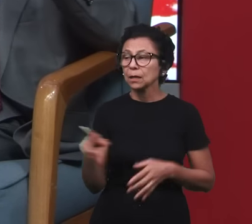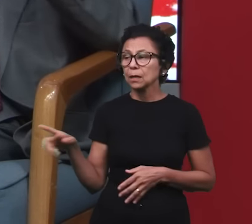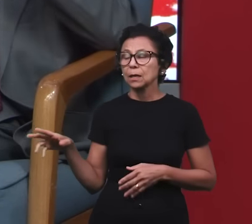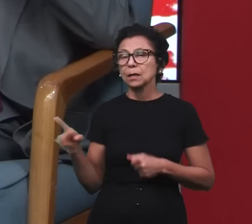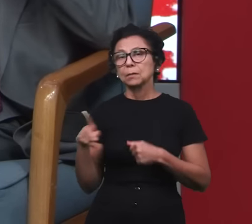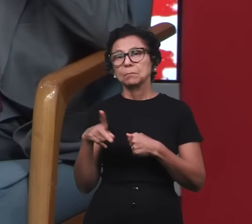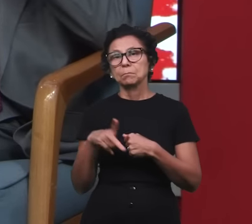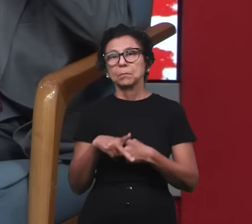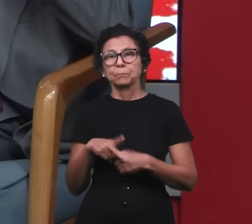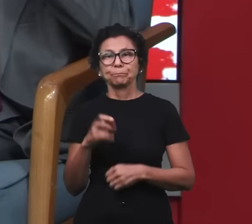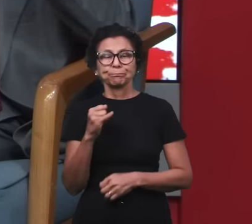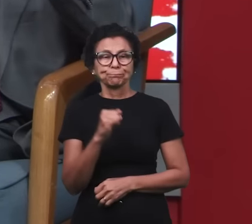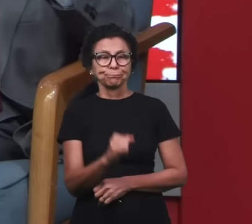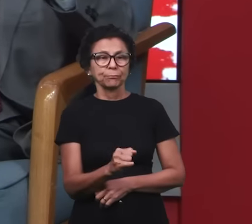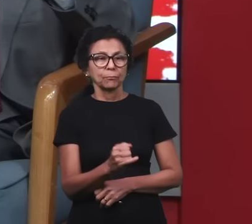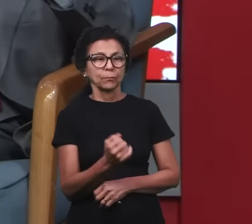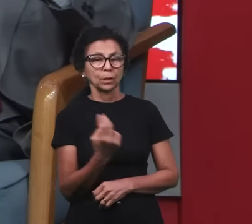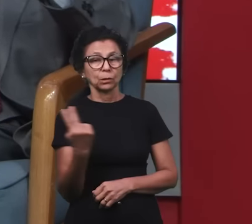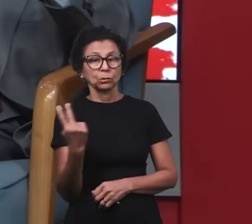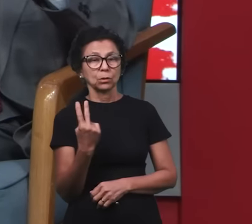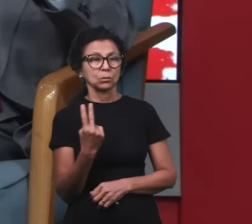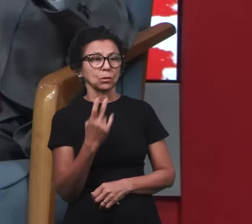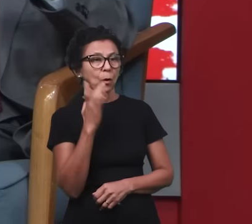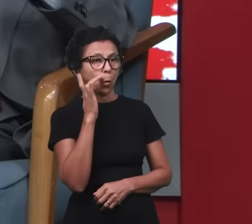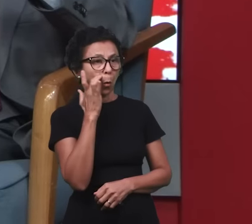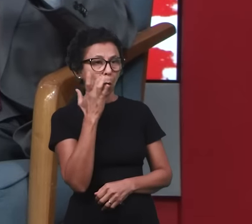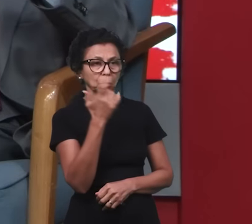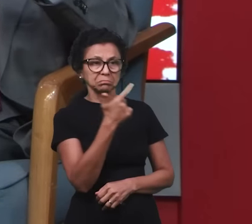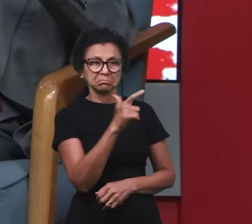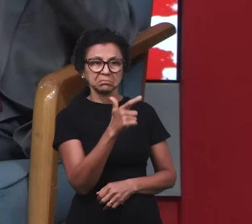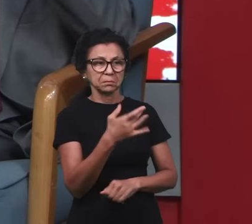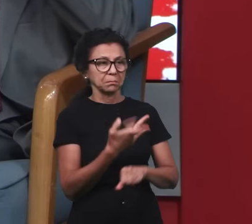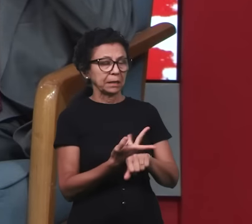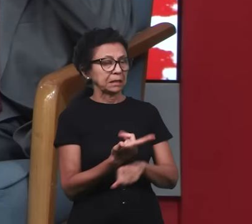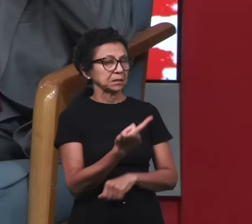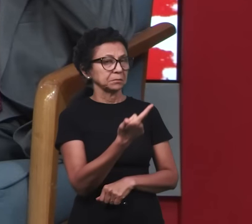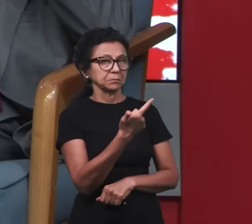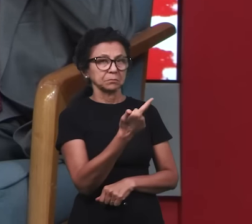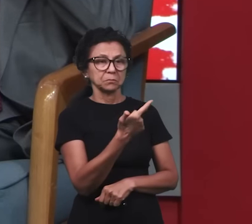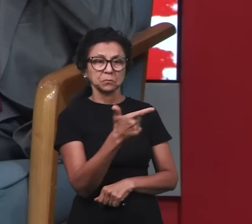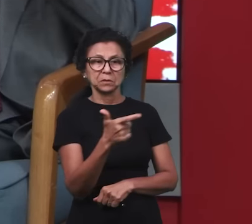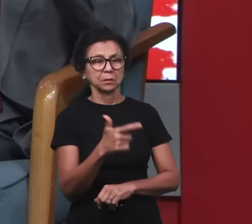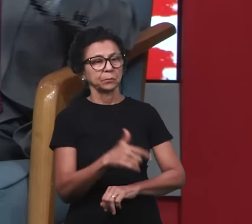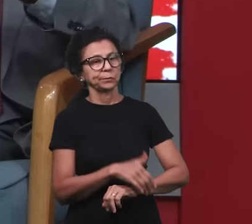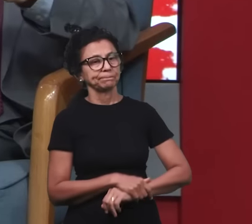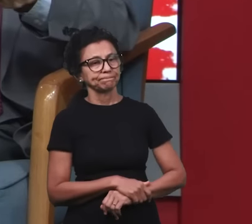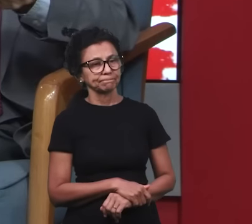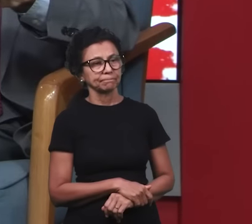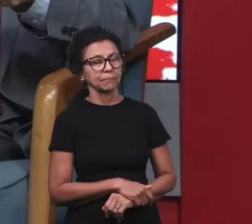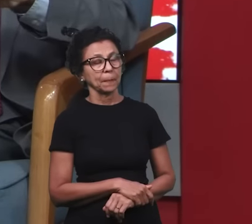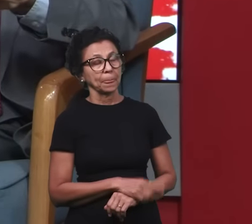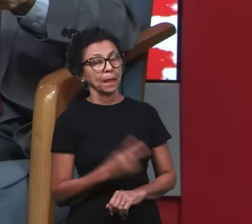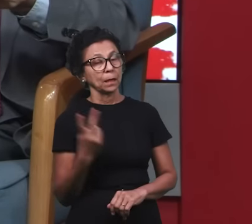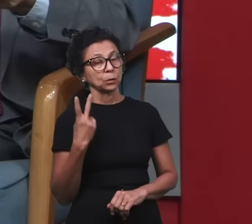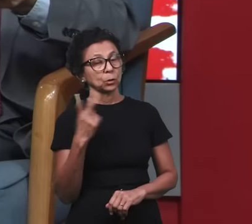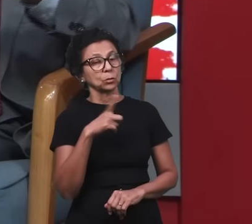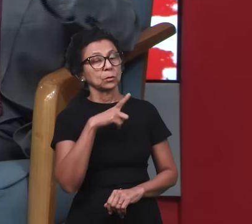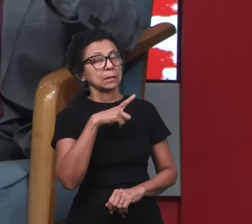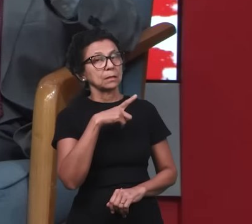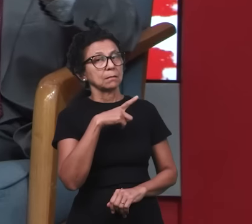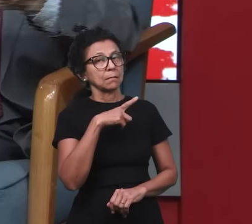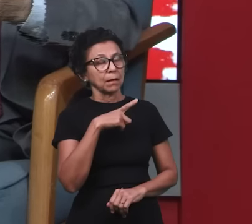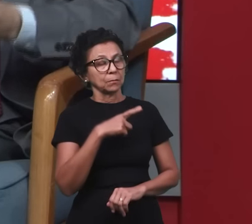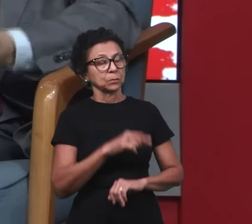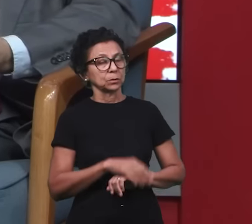não temos ouro nem prata, mas aquilo que nós temos, nós